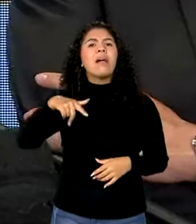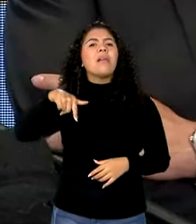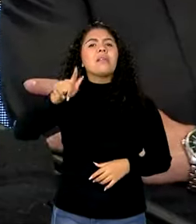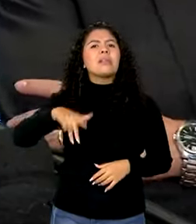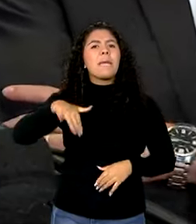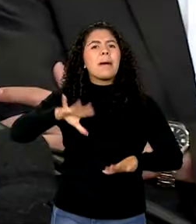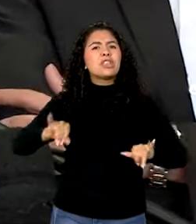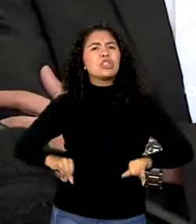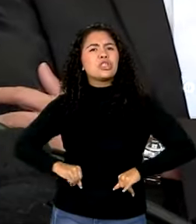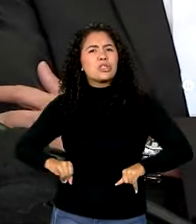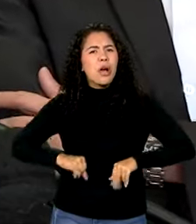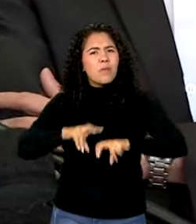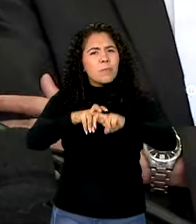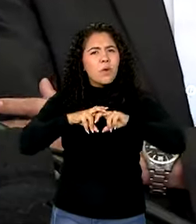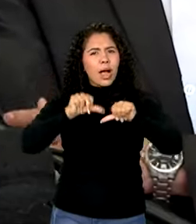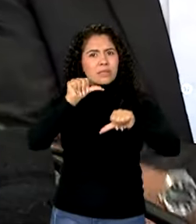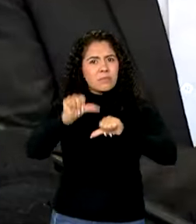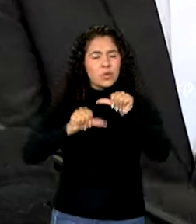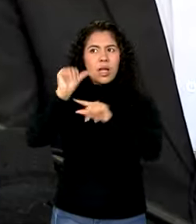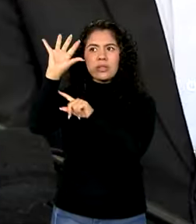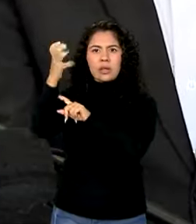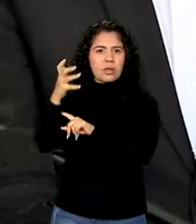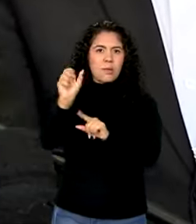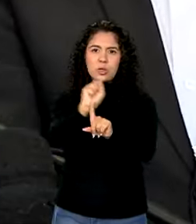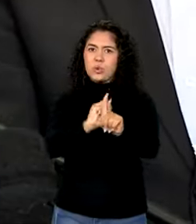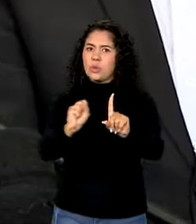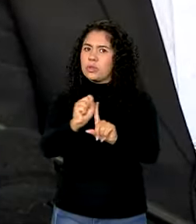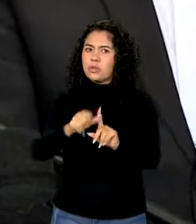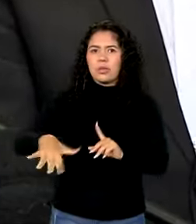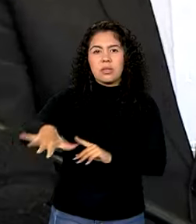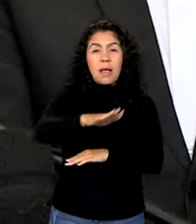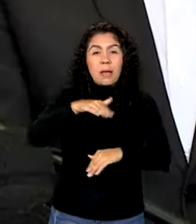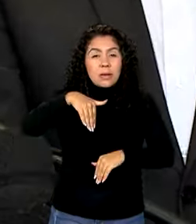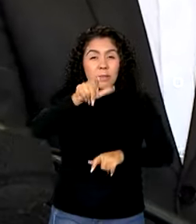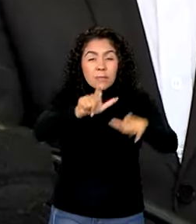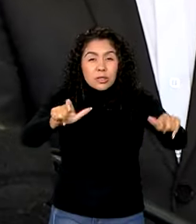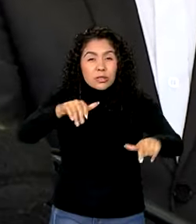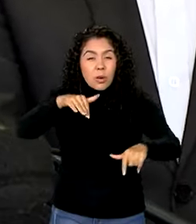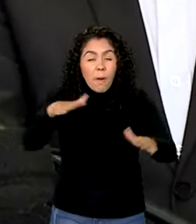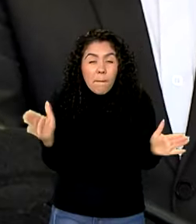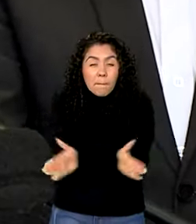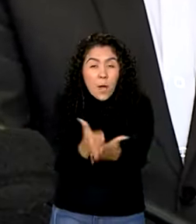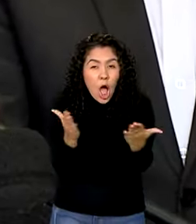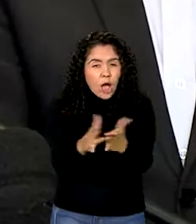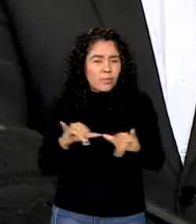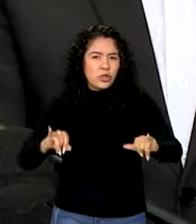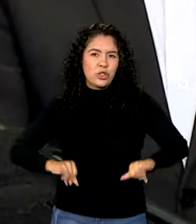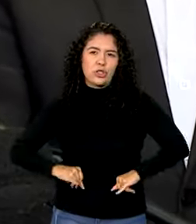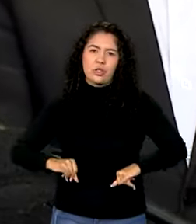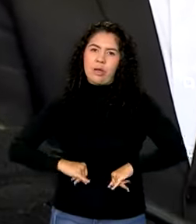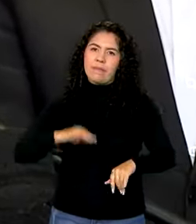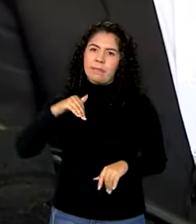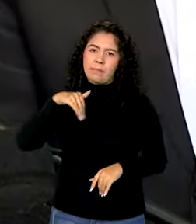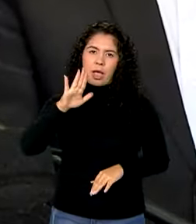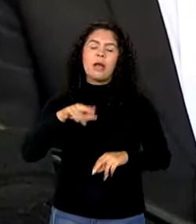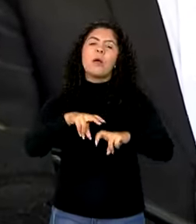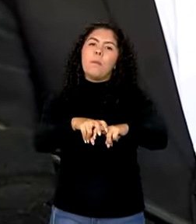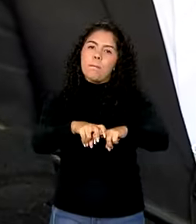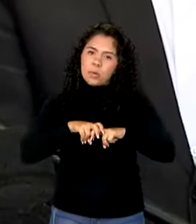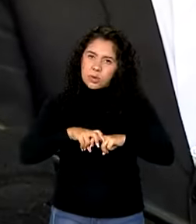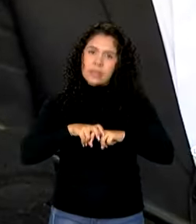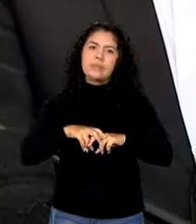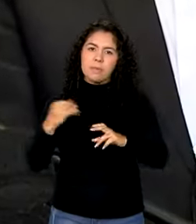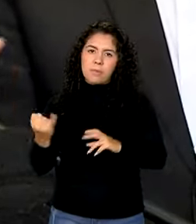mudanças climáticas? Toda a sociedade. Mas os mais pobres sofrem mais. Por isso a participação do